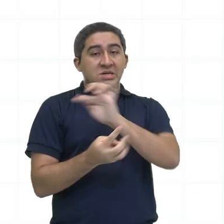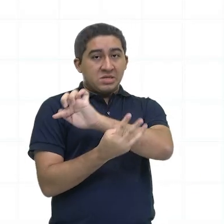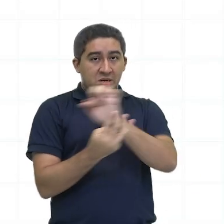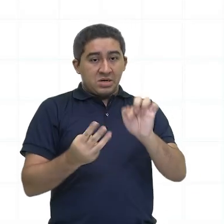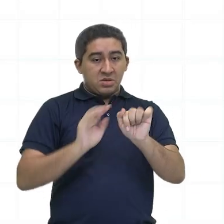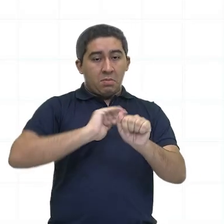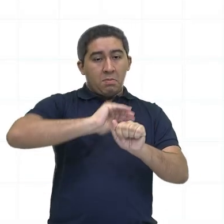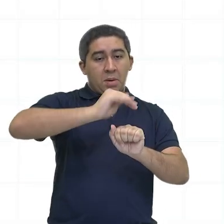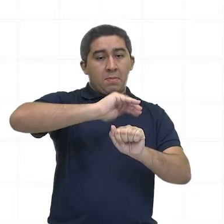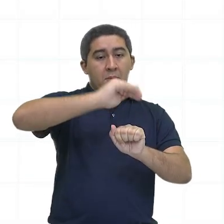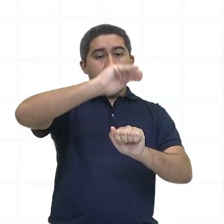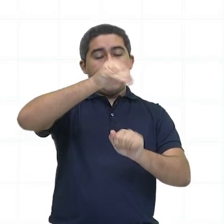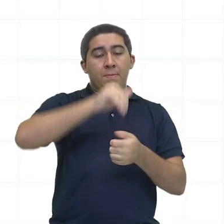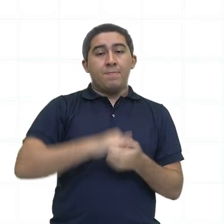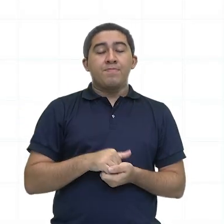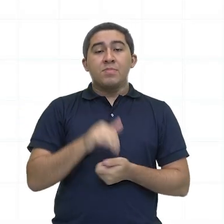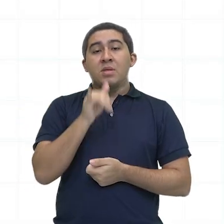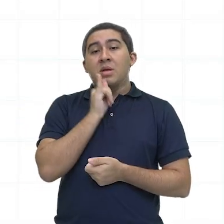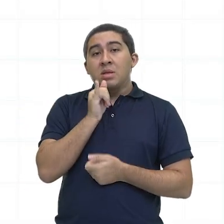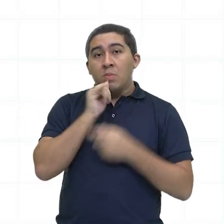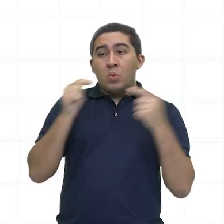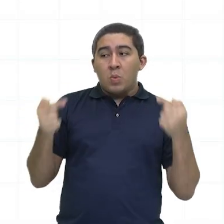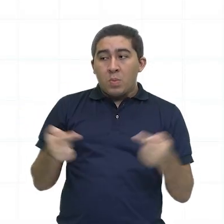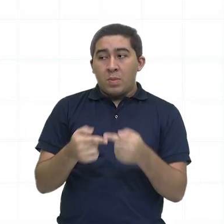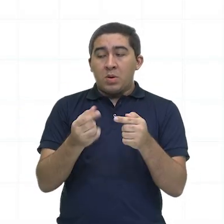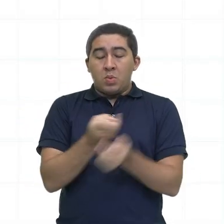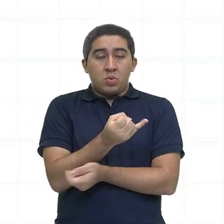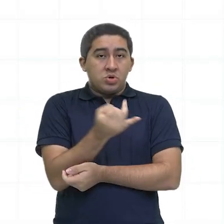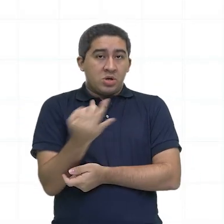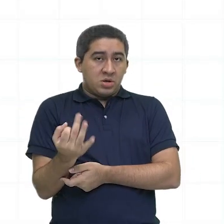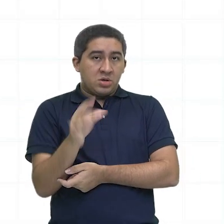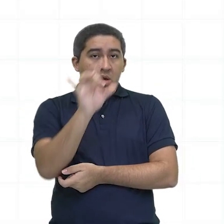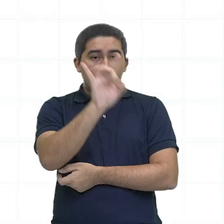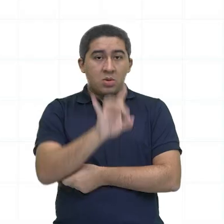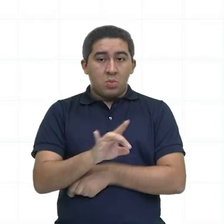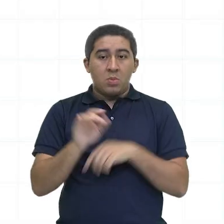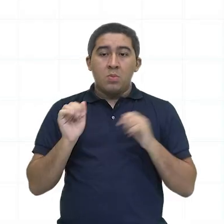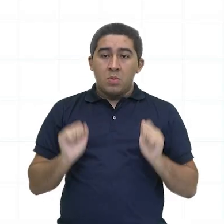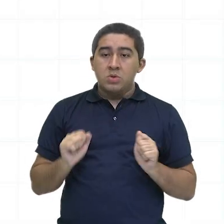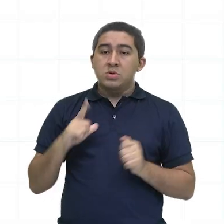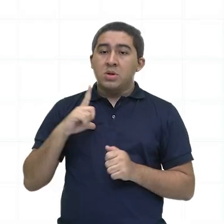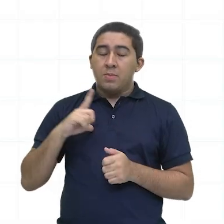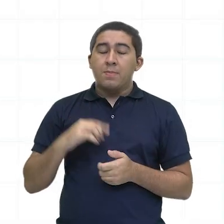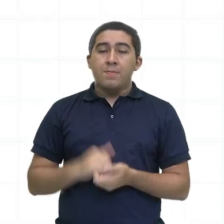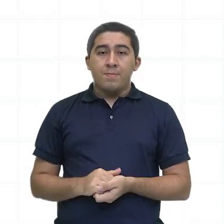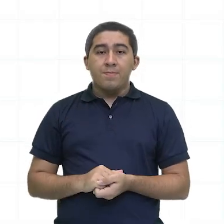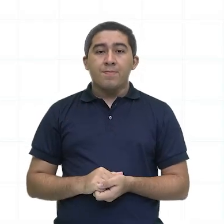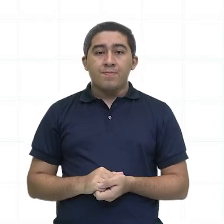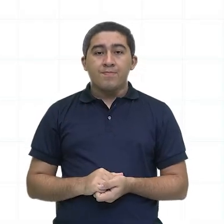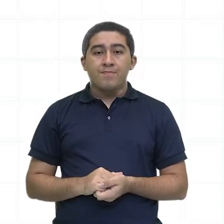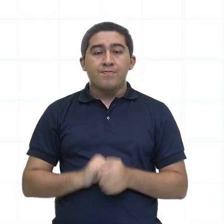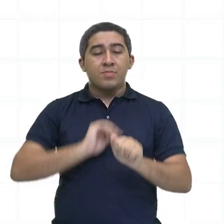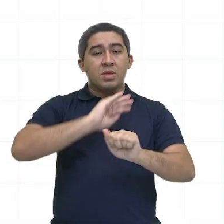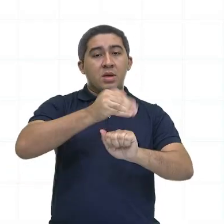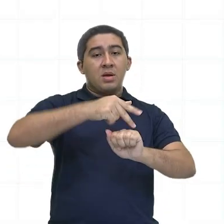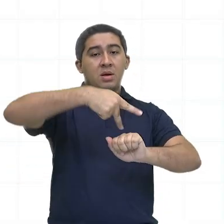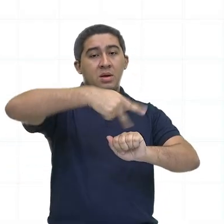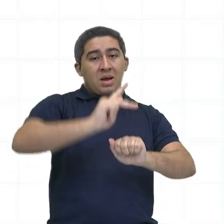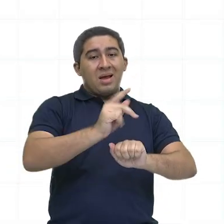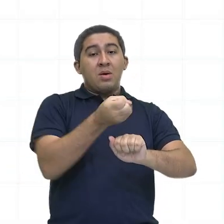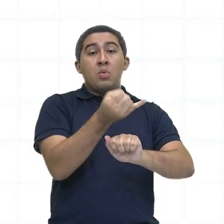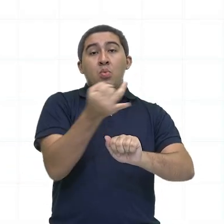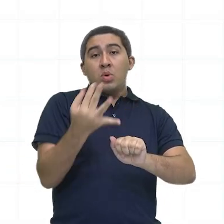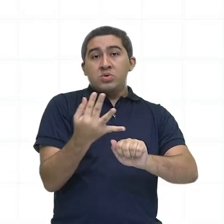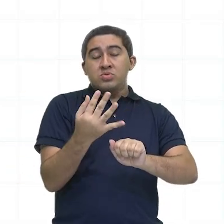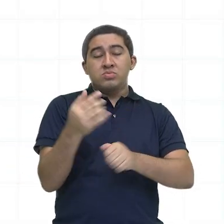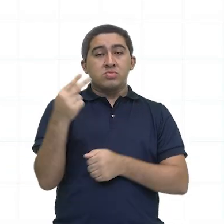camadas eletrônicas, como? De acordo com a quantidade que cada camada comporta. A camada K comporta quantos